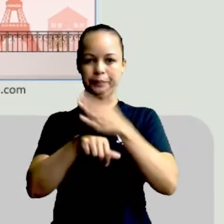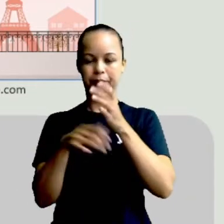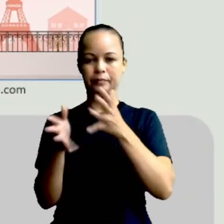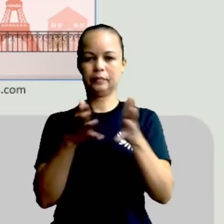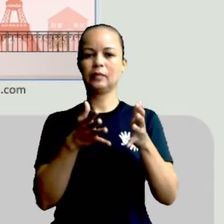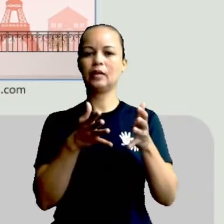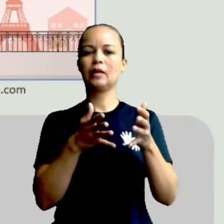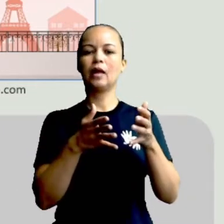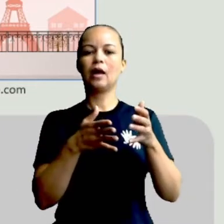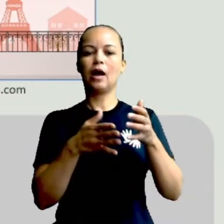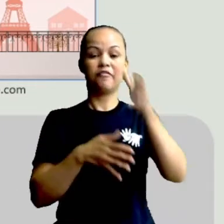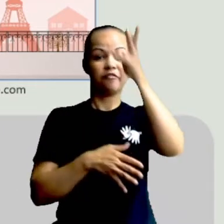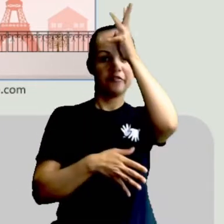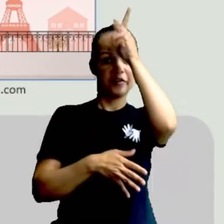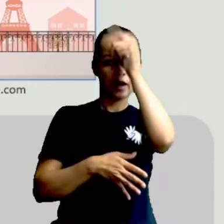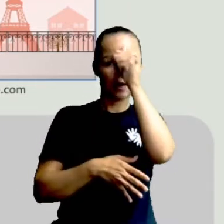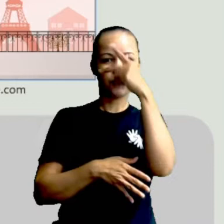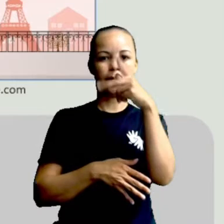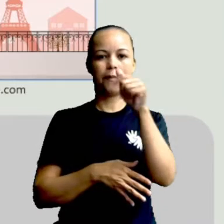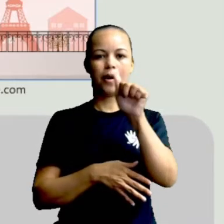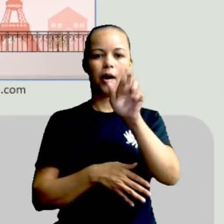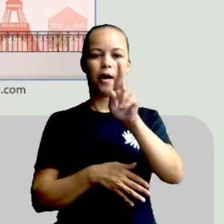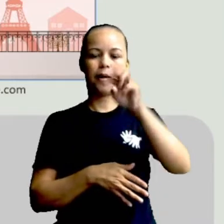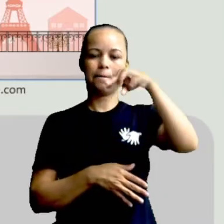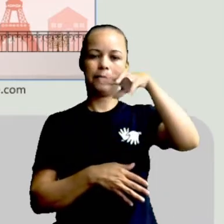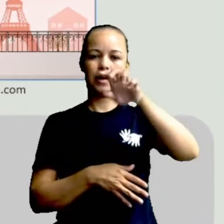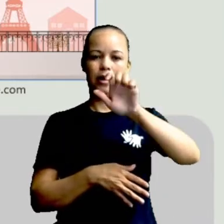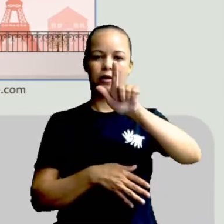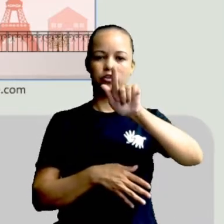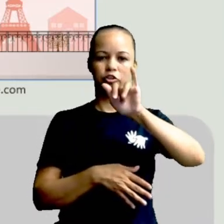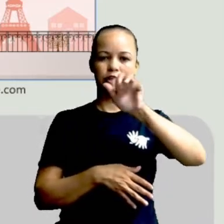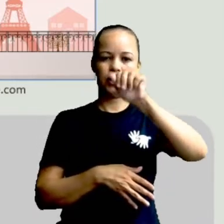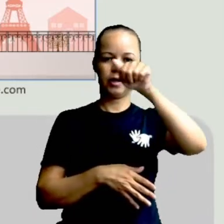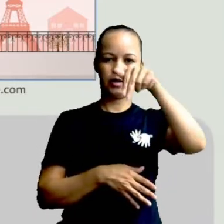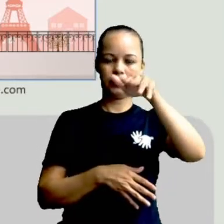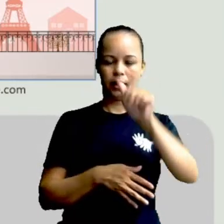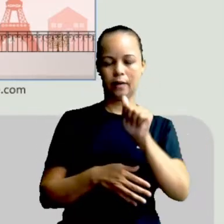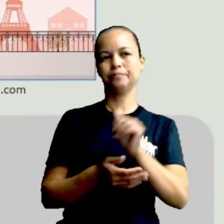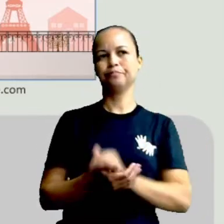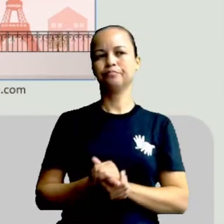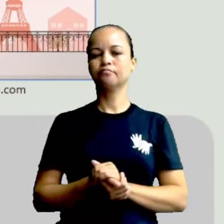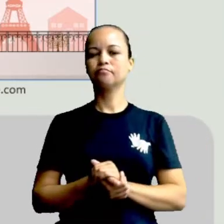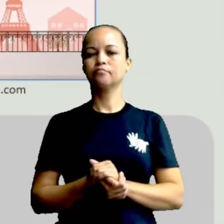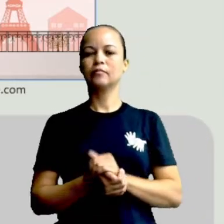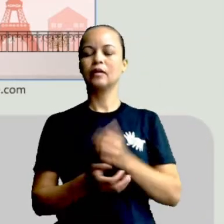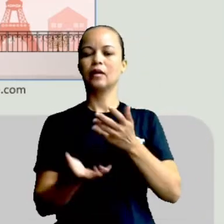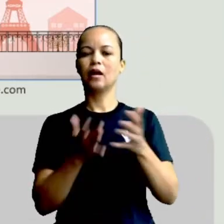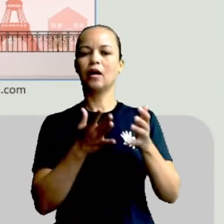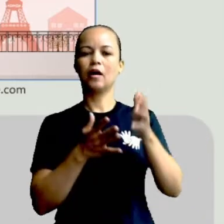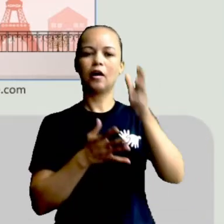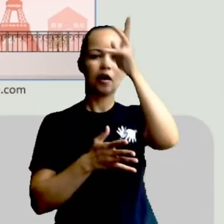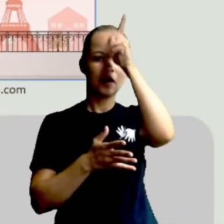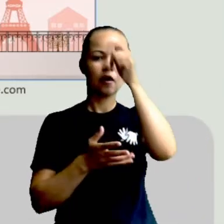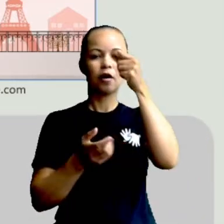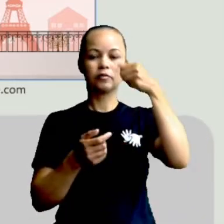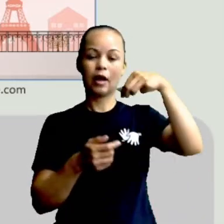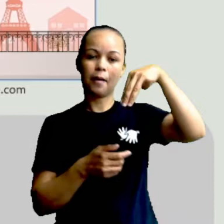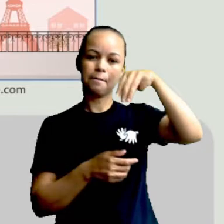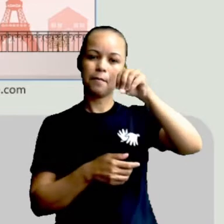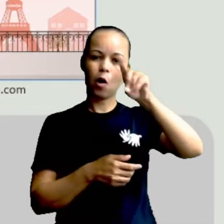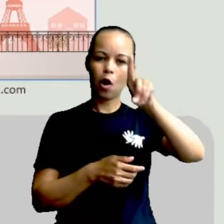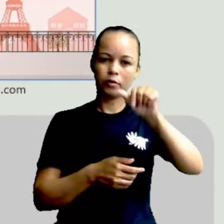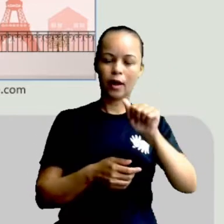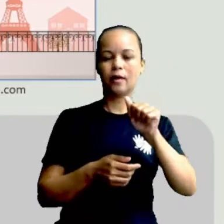arroz à grega usa sempre a crase porque é a frango à moda